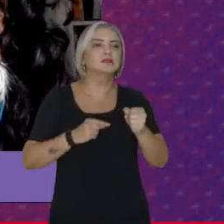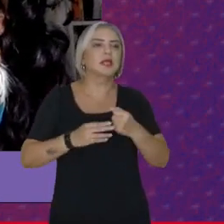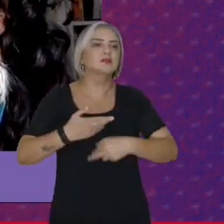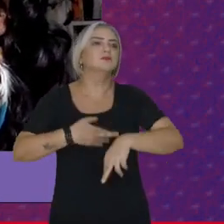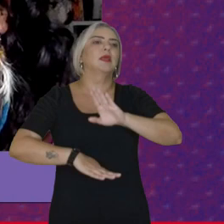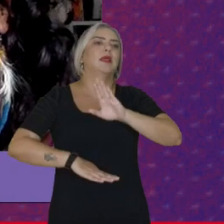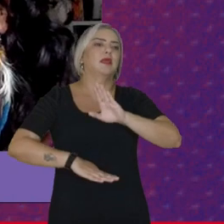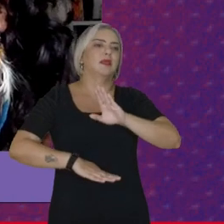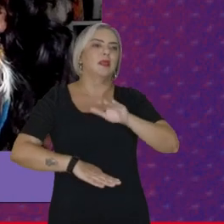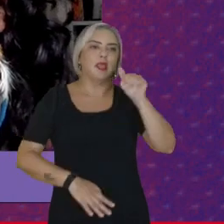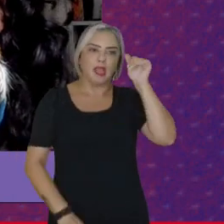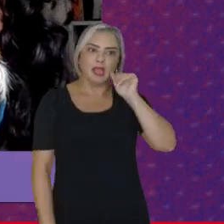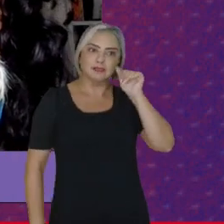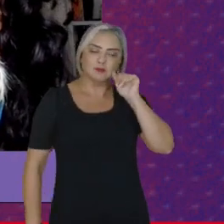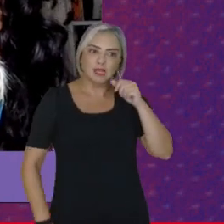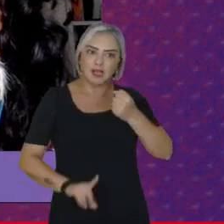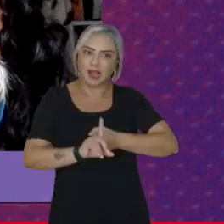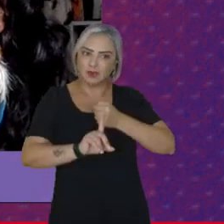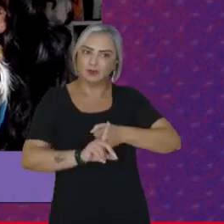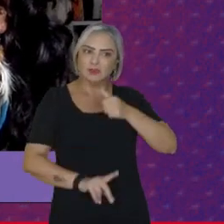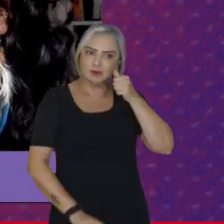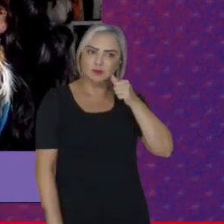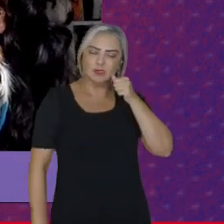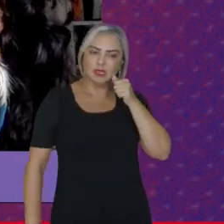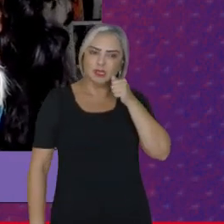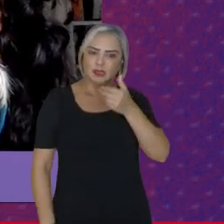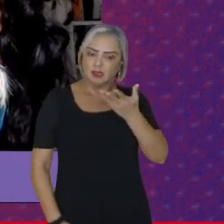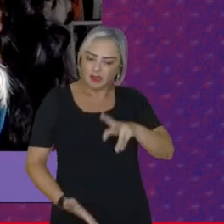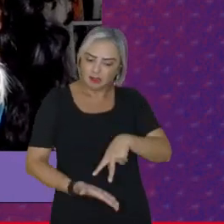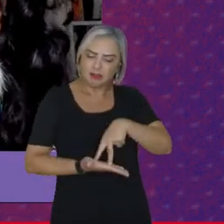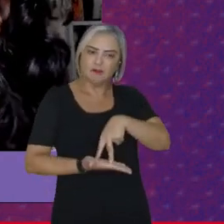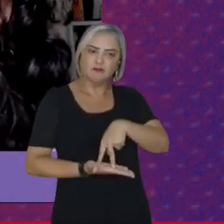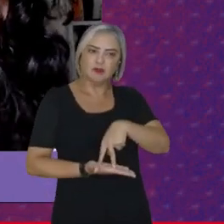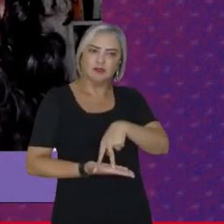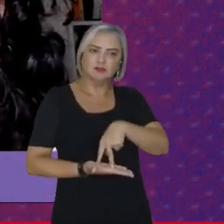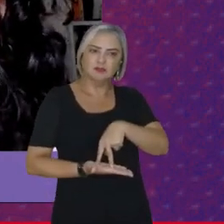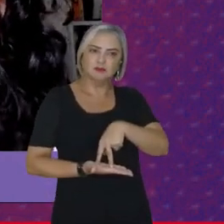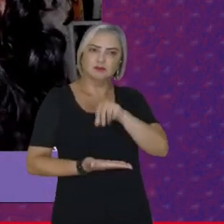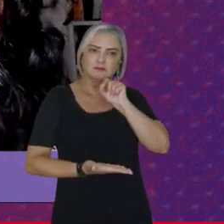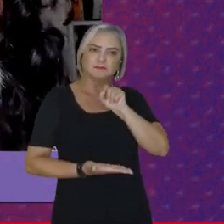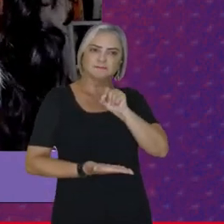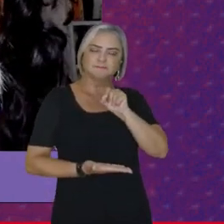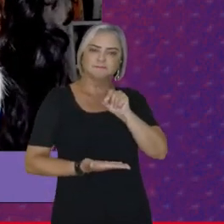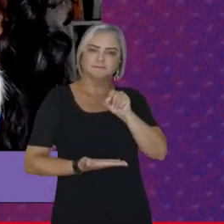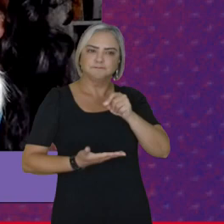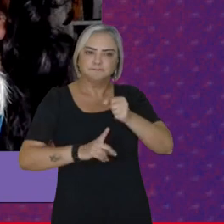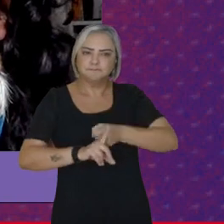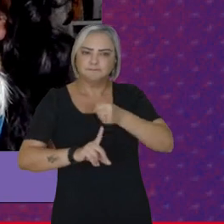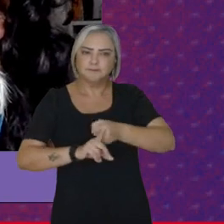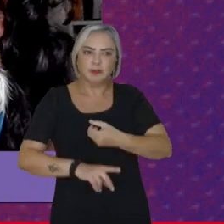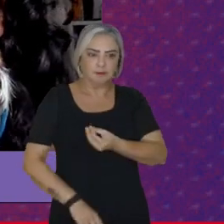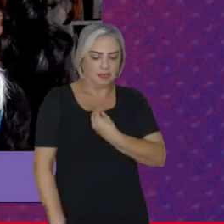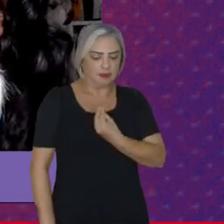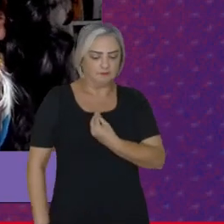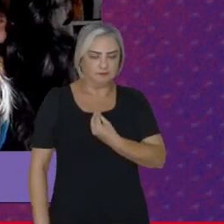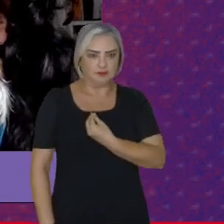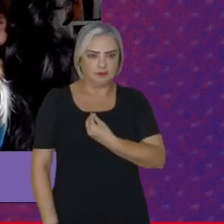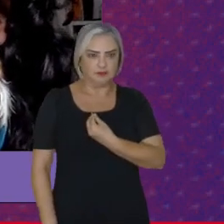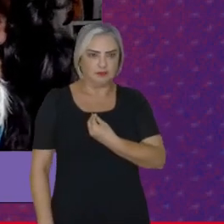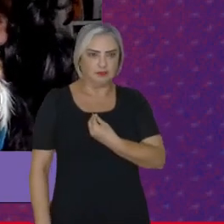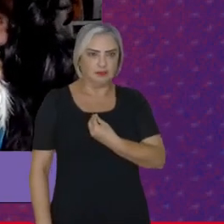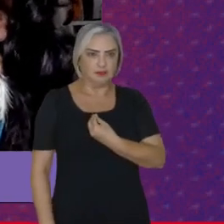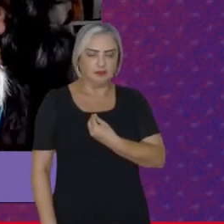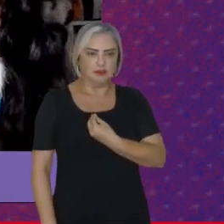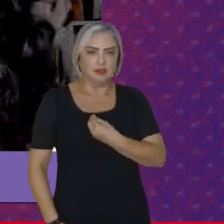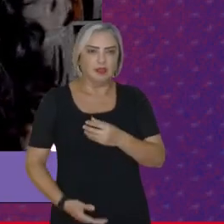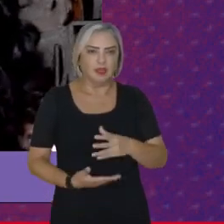mulheres e a luta das mulheres são quem está à frente, né, dessa luta pela vida, sem quem está à